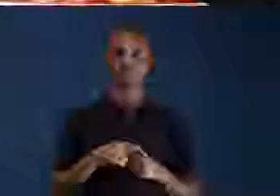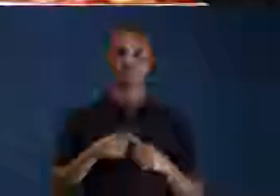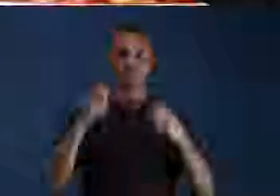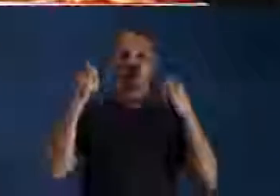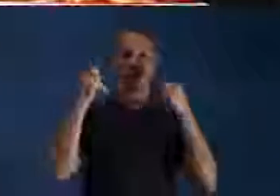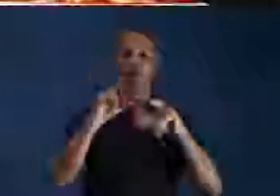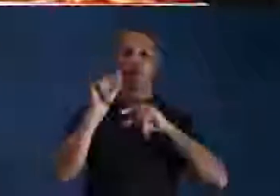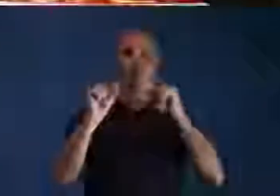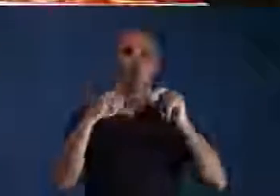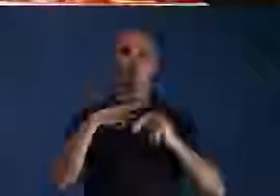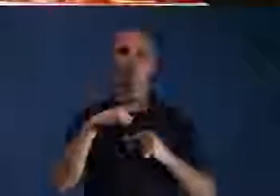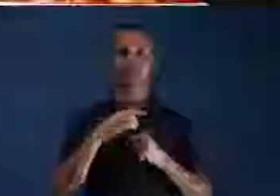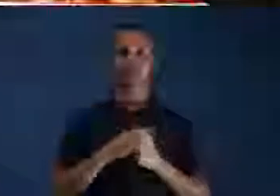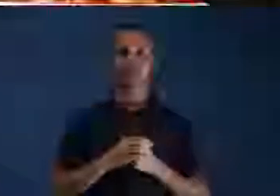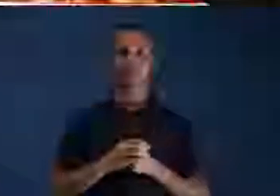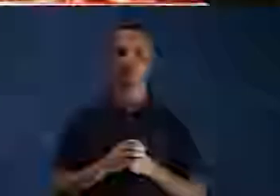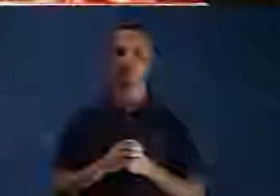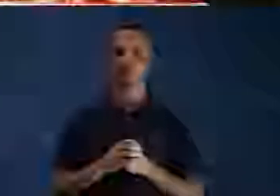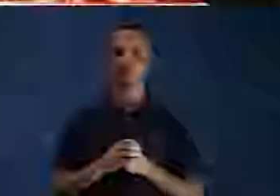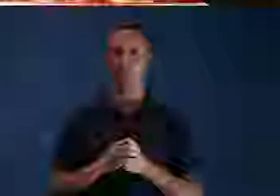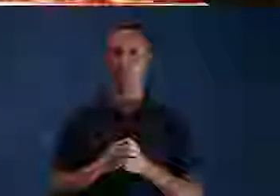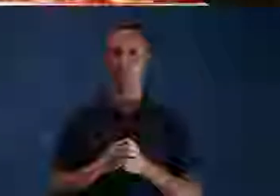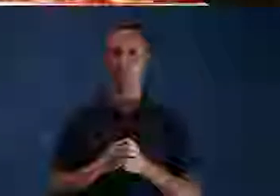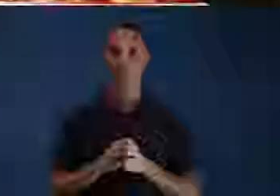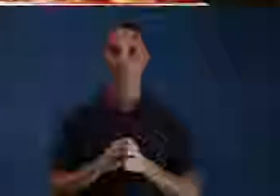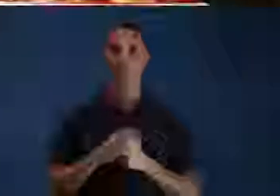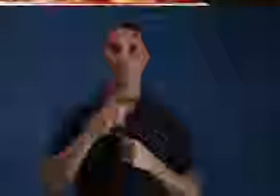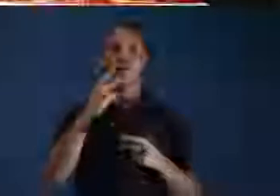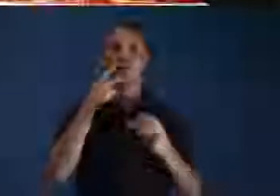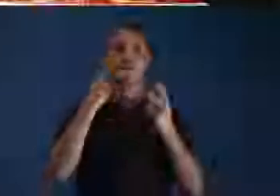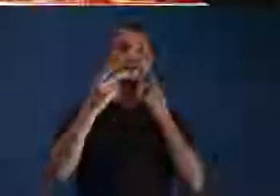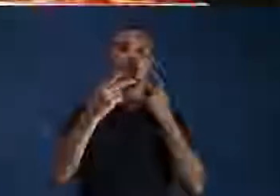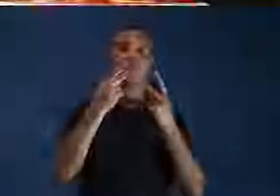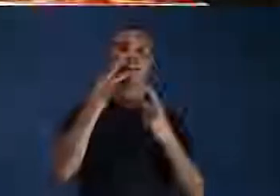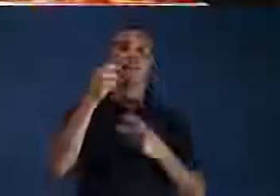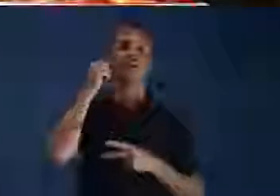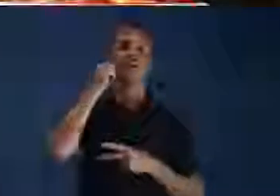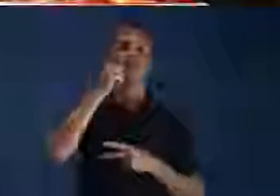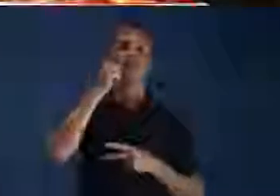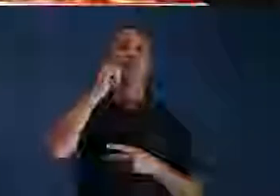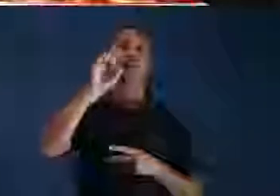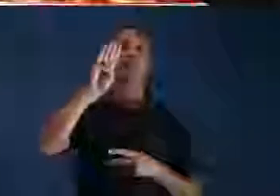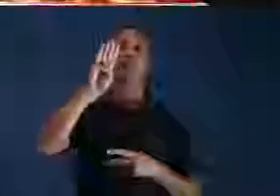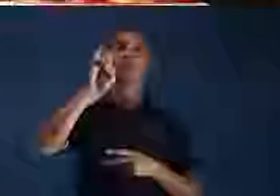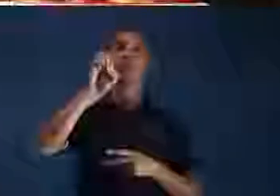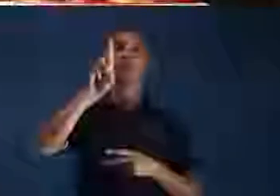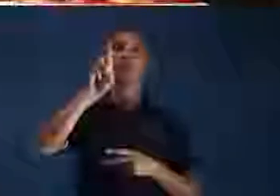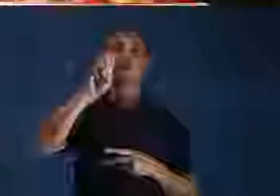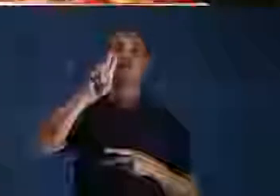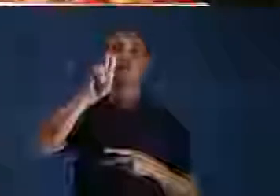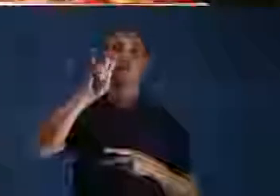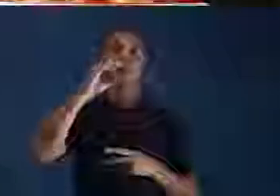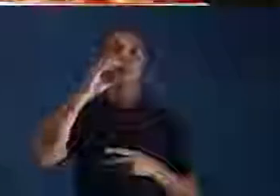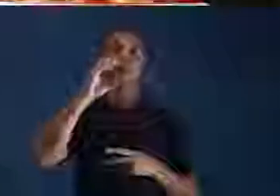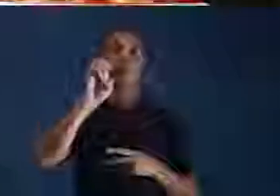também das Cidades Invisíveis. Em vez de falar de Berenice, cidade injusta, que coroa